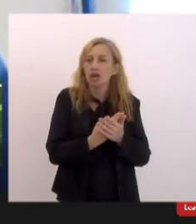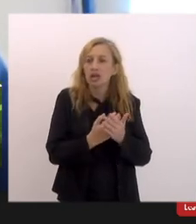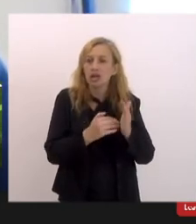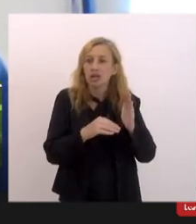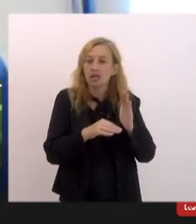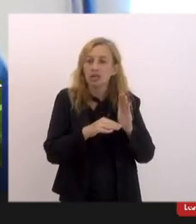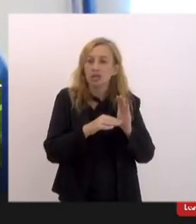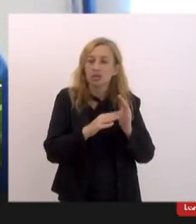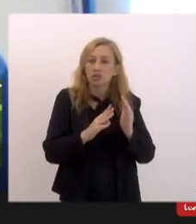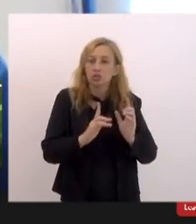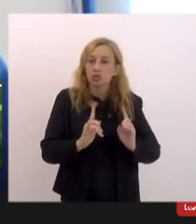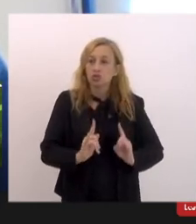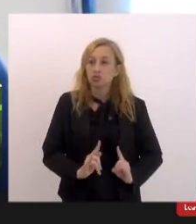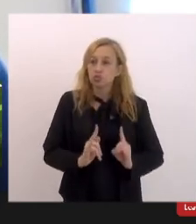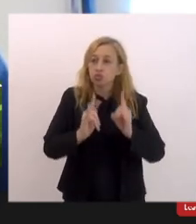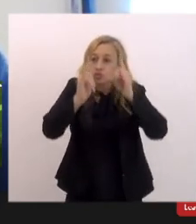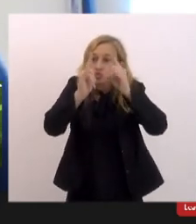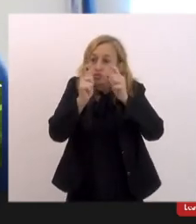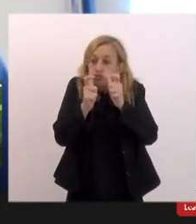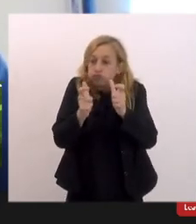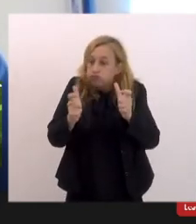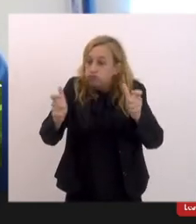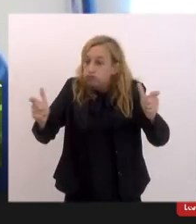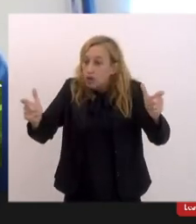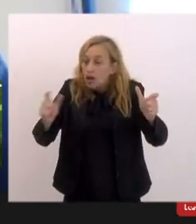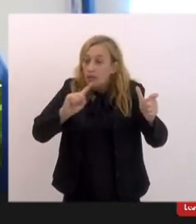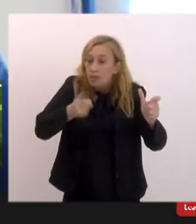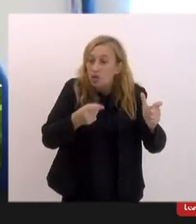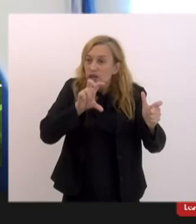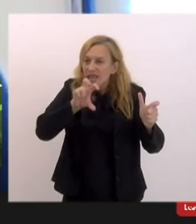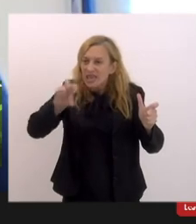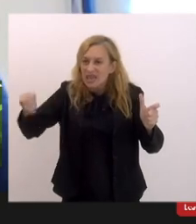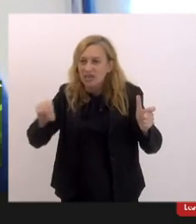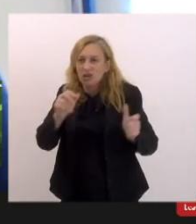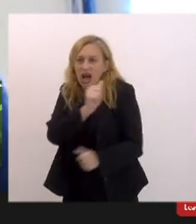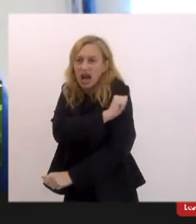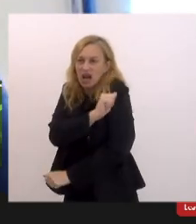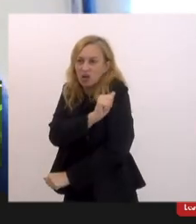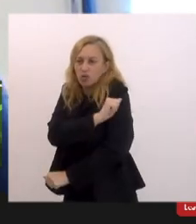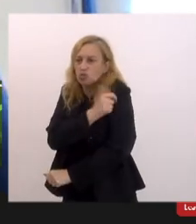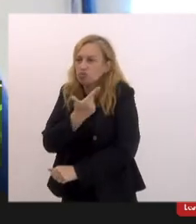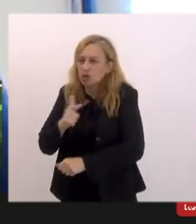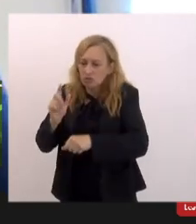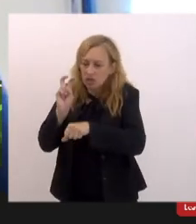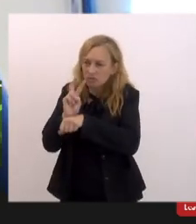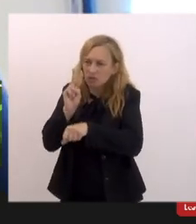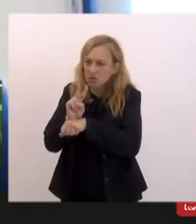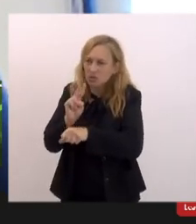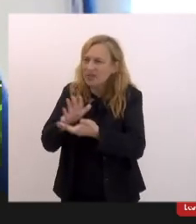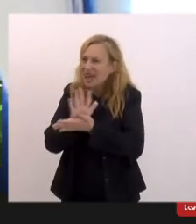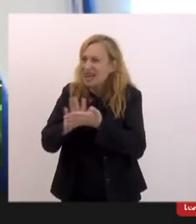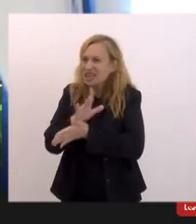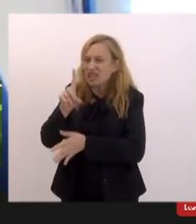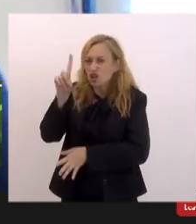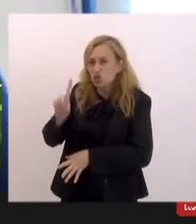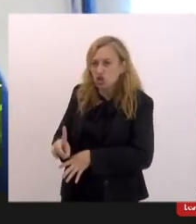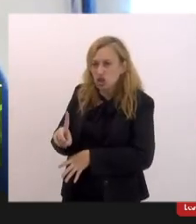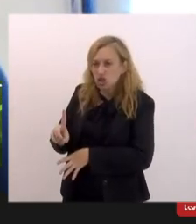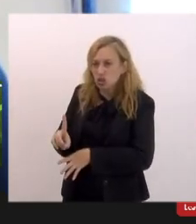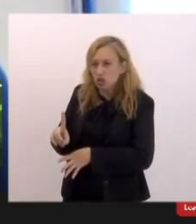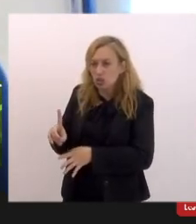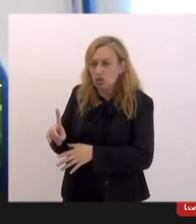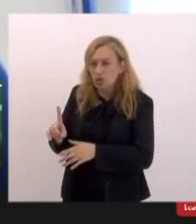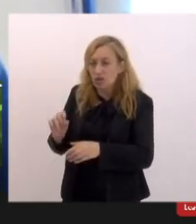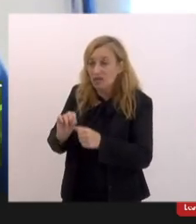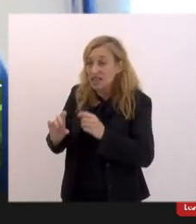com 1.000, 1.500 alunos, não tem nenhum inspetor e o diretor, além de acumular todas as tarefas administrativas que acumula,